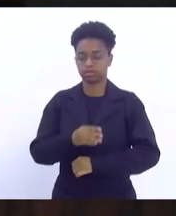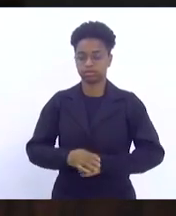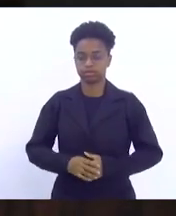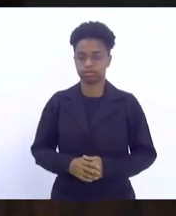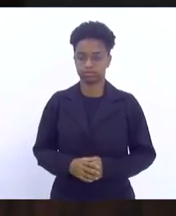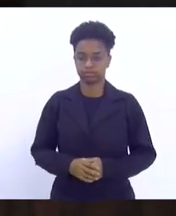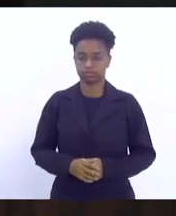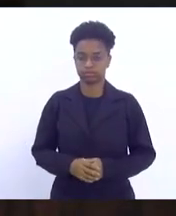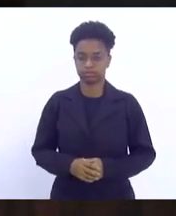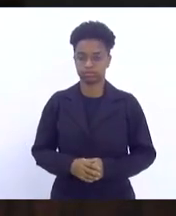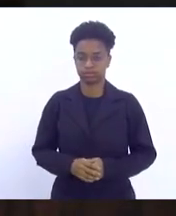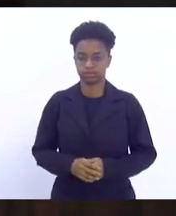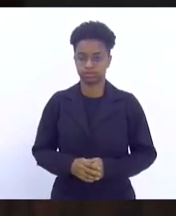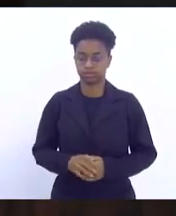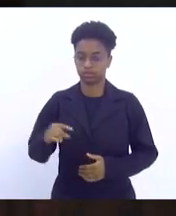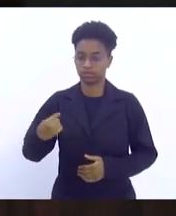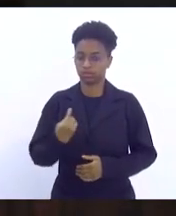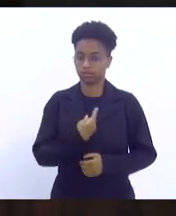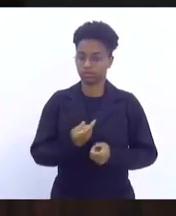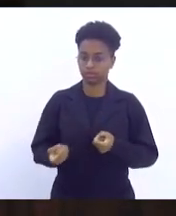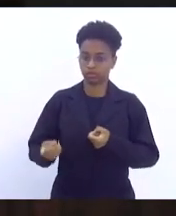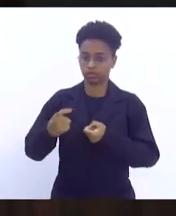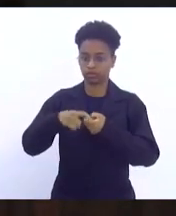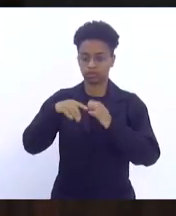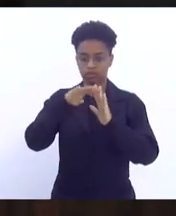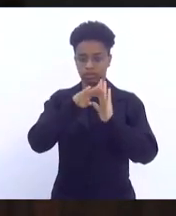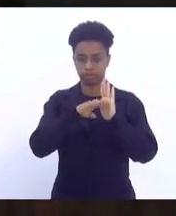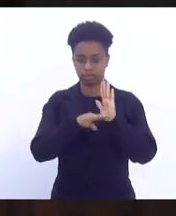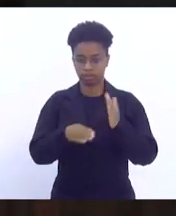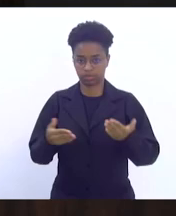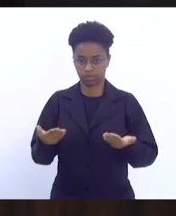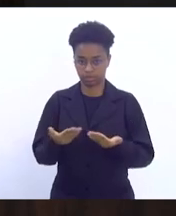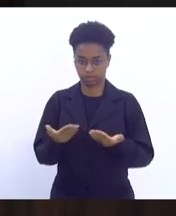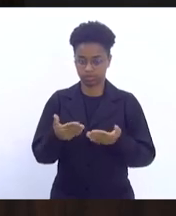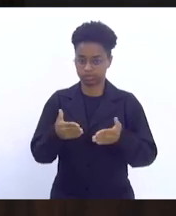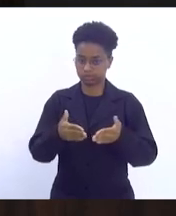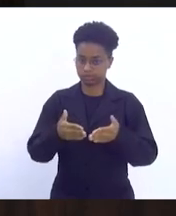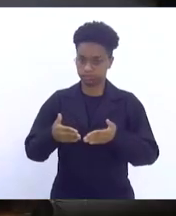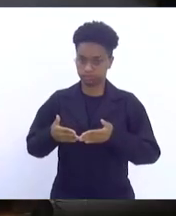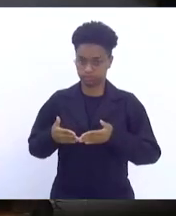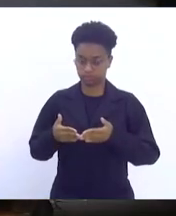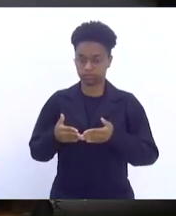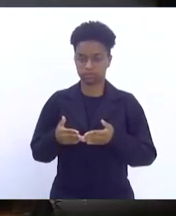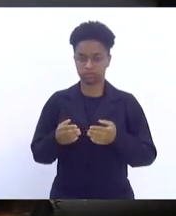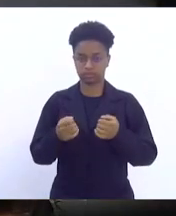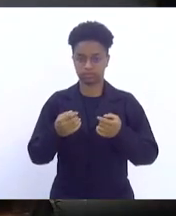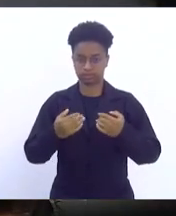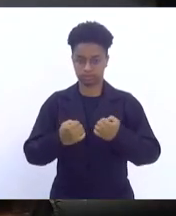quando retornaremos com a ordem do dia. Está suspensa a sessão.